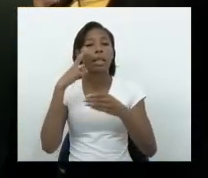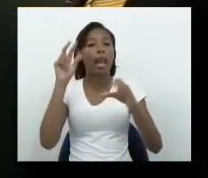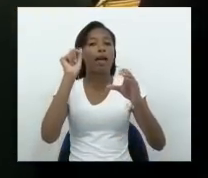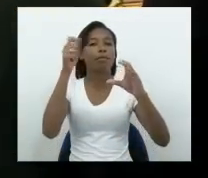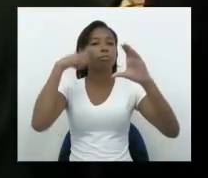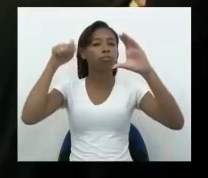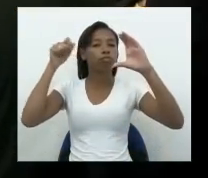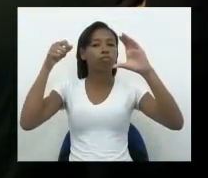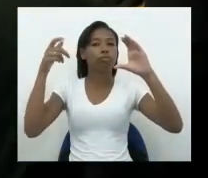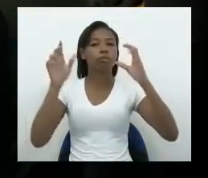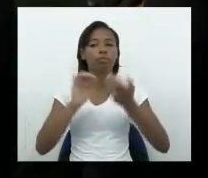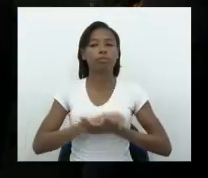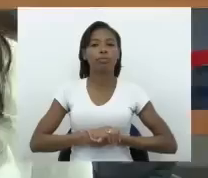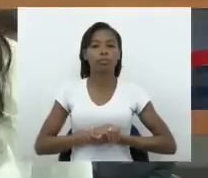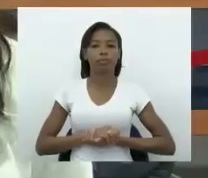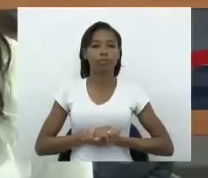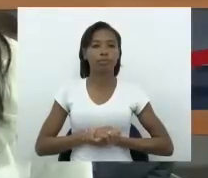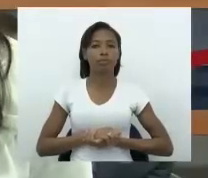entrevistar.